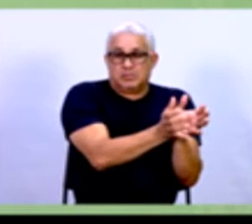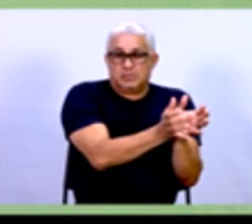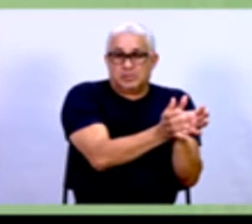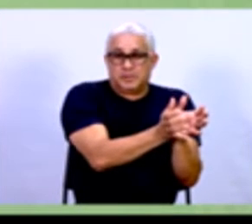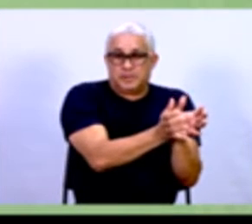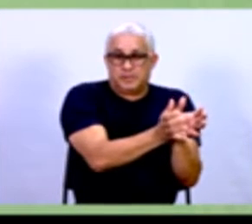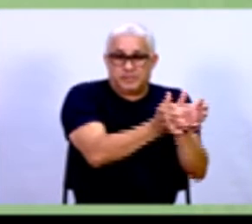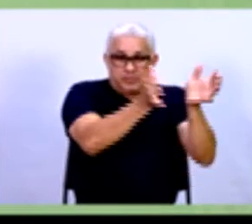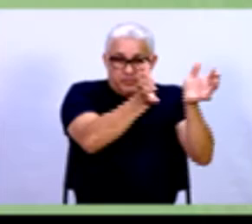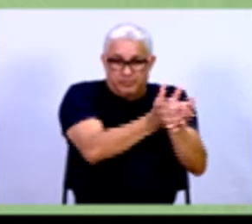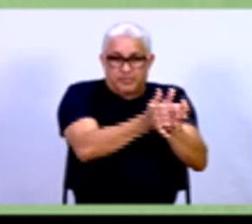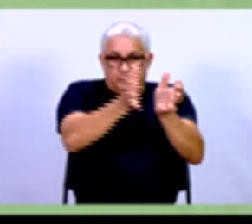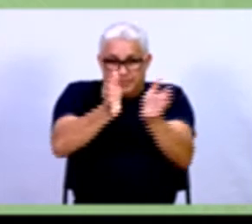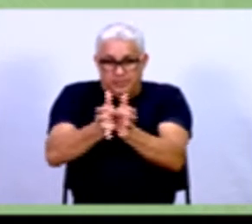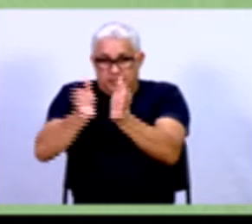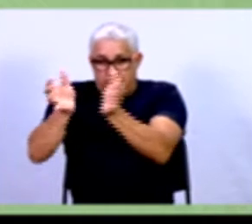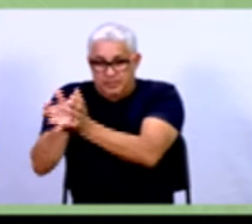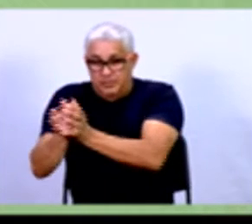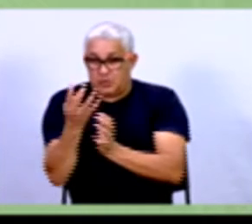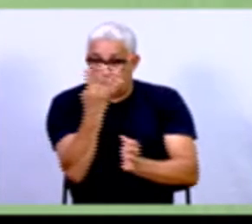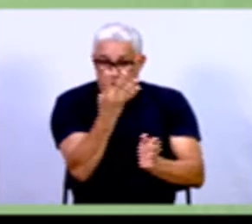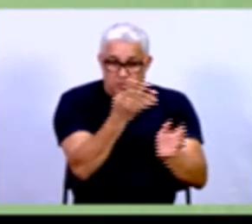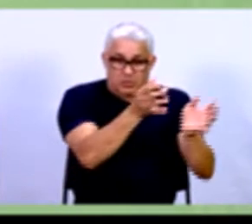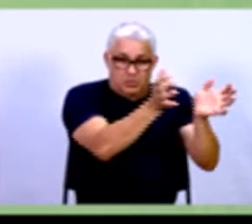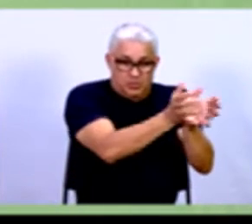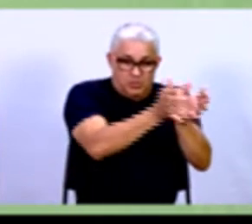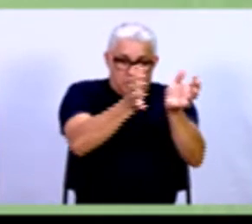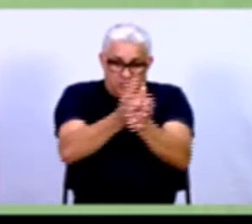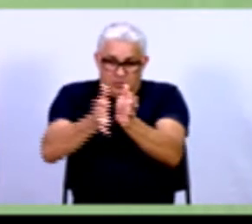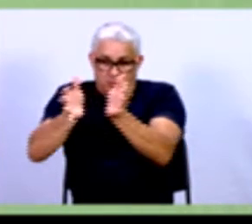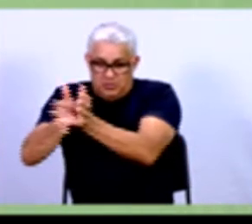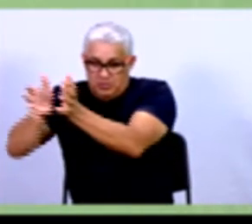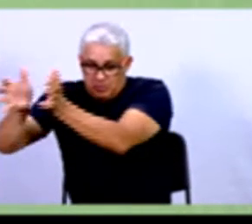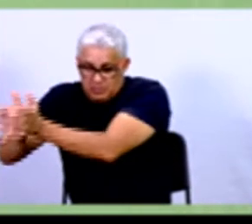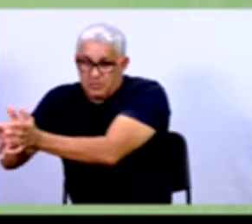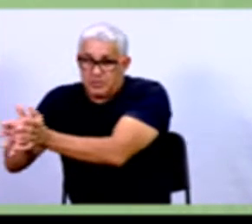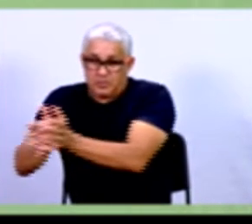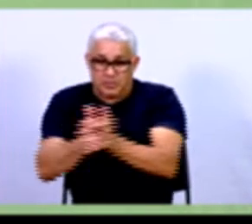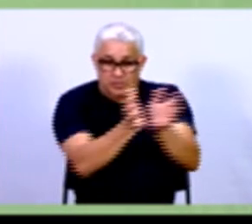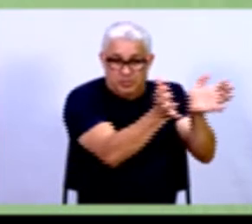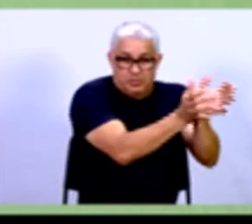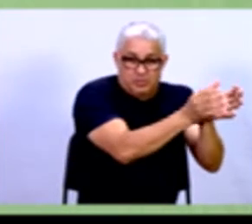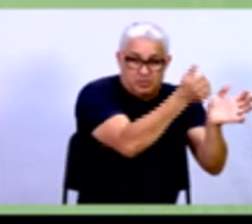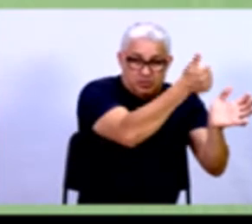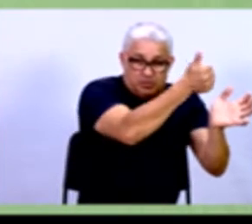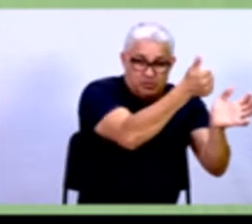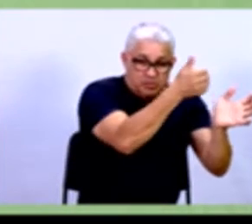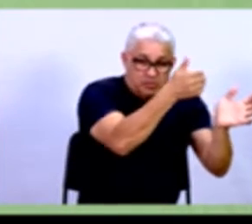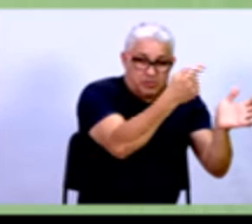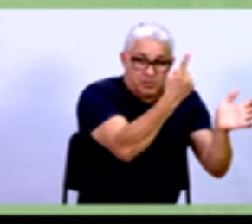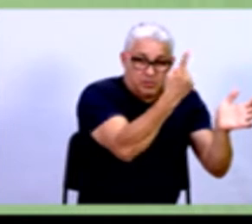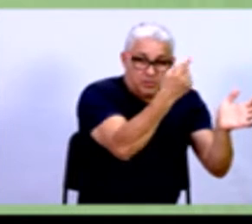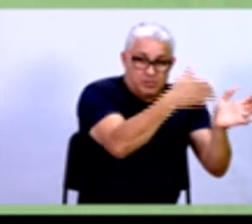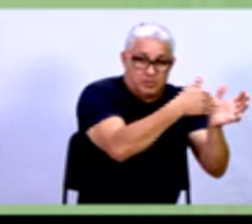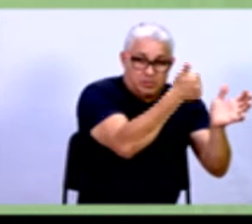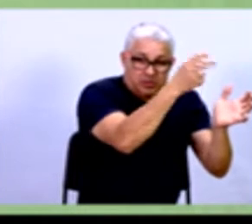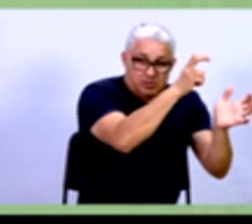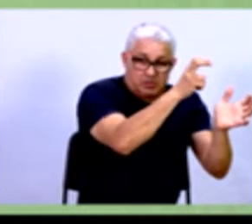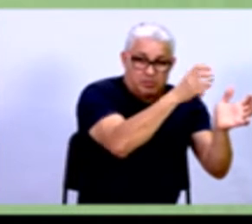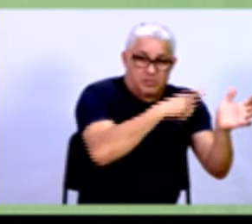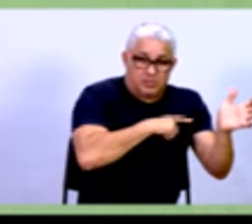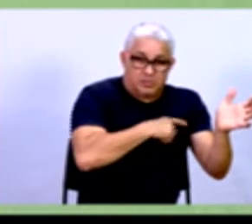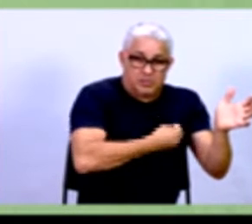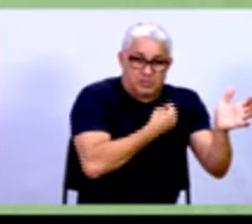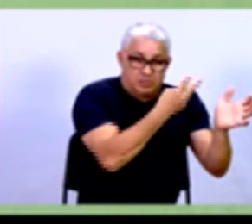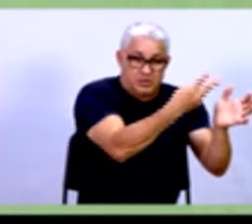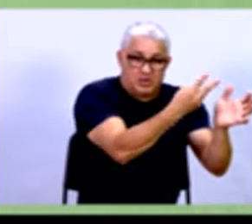em classes. Aqui a gente tem 4 classes, ó. 1, 2, 3, 4. Nessa primeira classe, de 1 a 15, a gente tem frequência